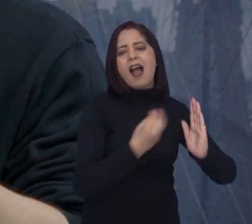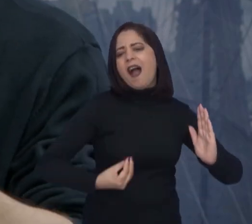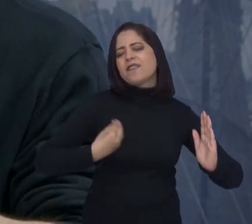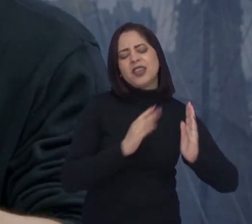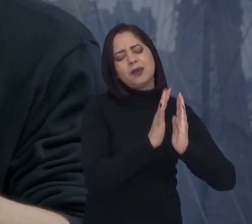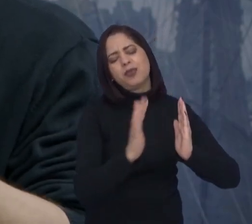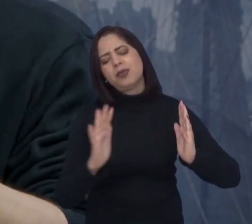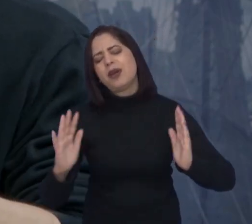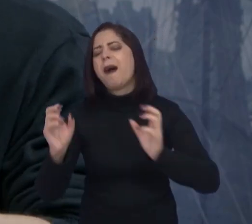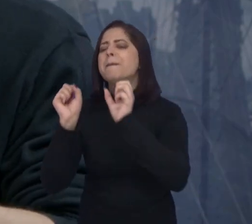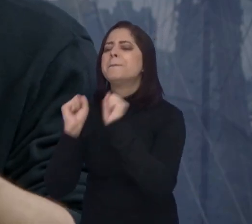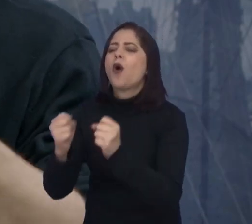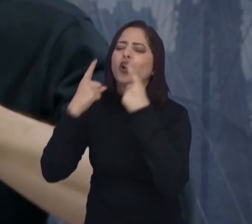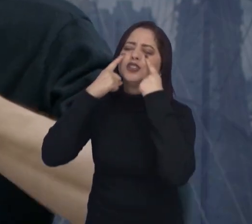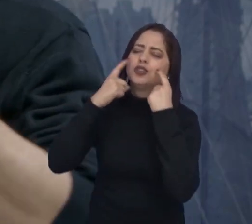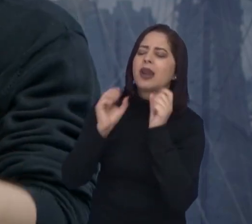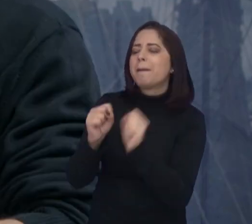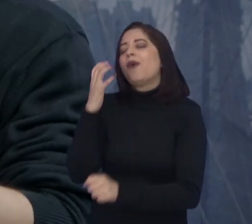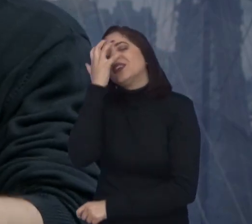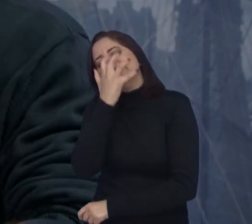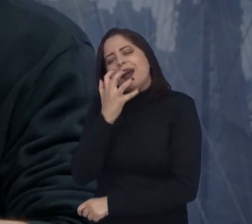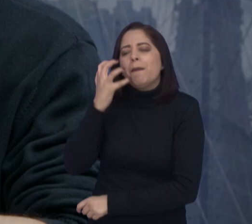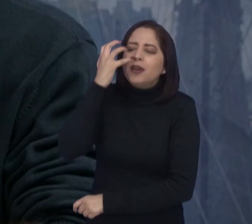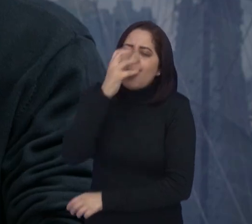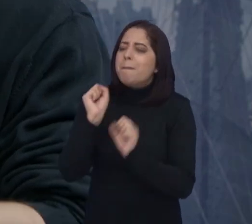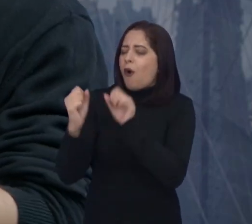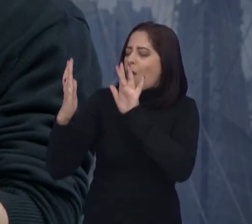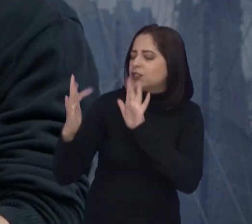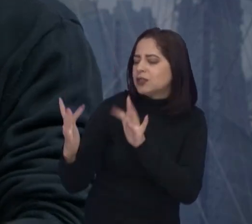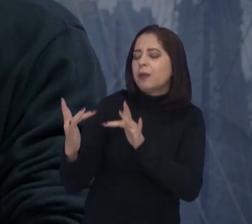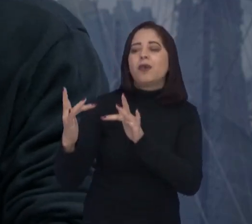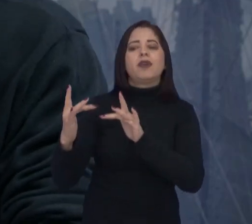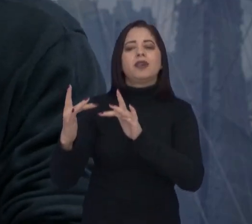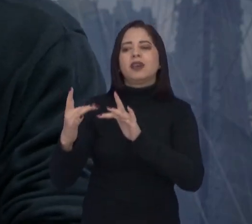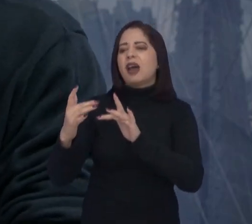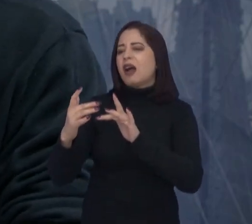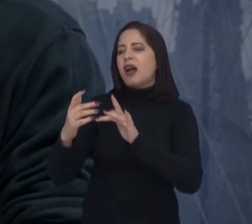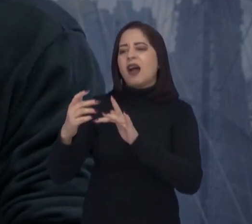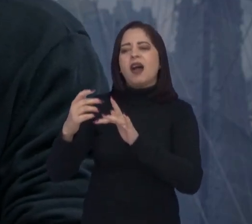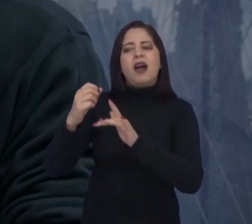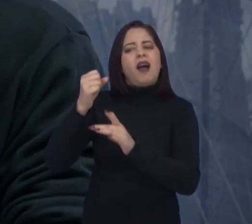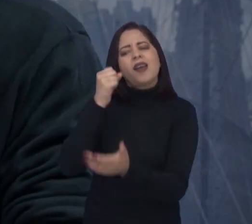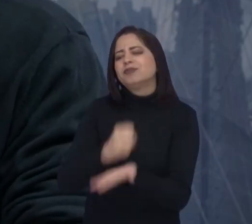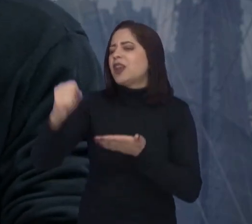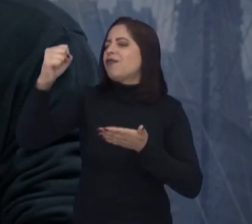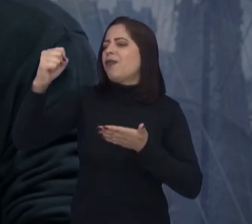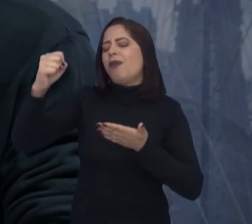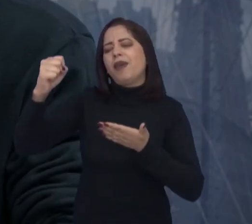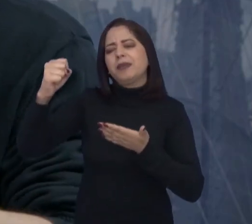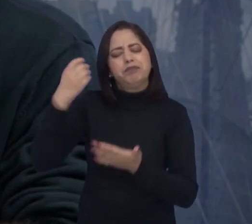cabeça, se apaixone, quebre a cara e faça esse ciclo vários. E recomece. A vida é cíclica. Eu gosto muito do filósofo